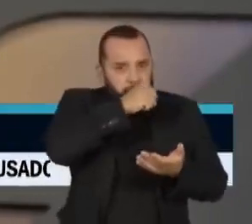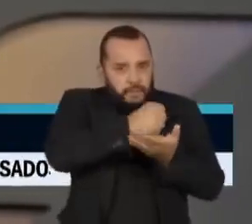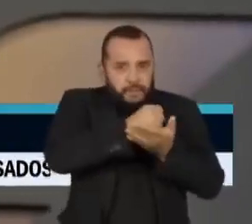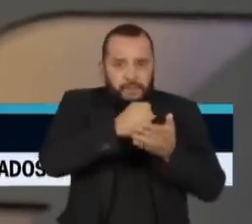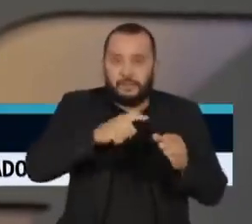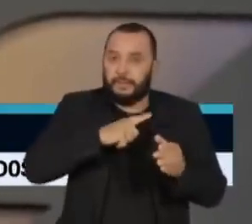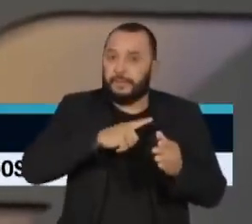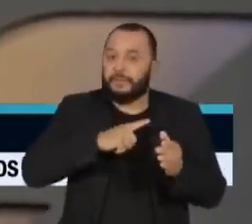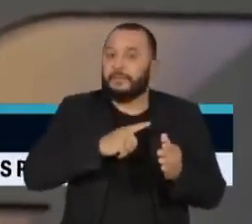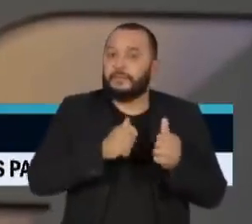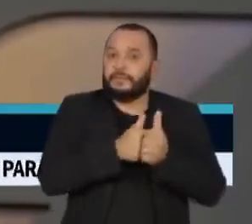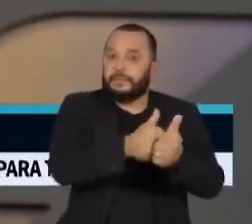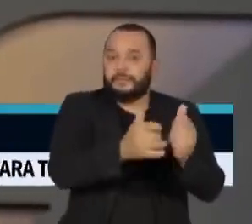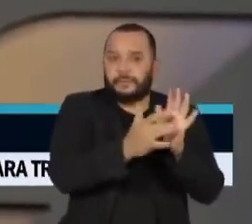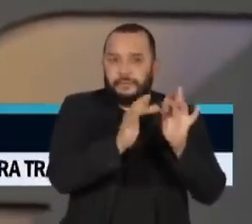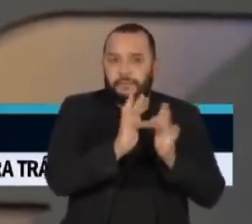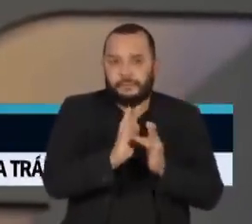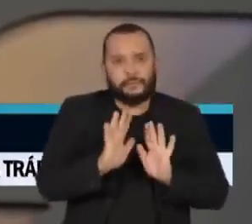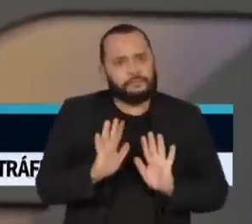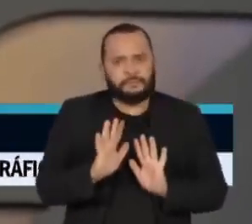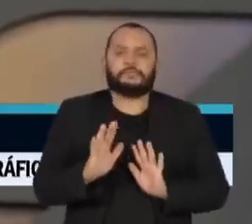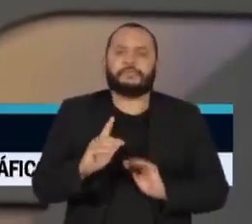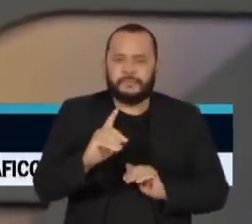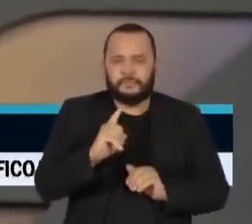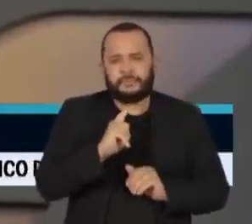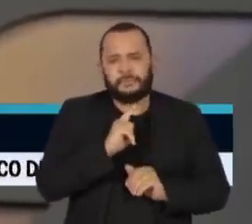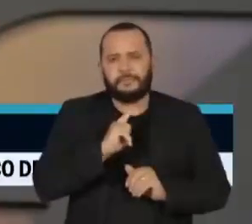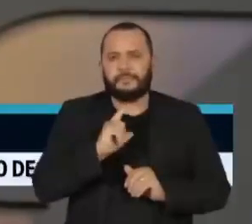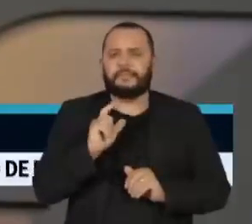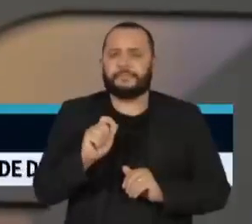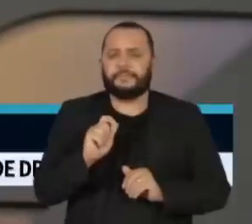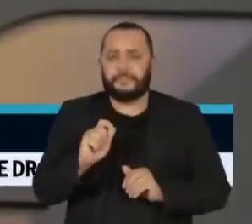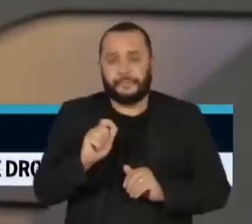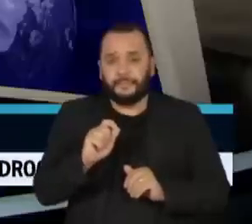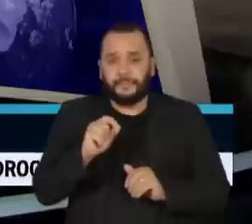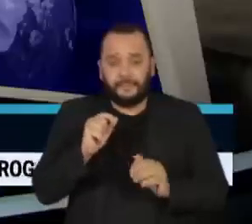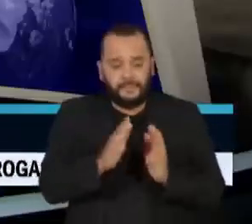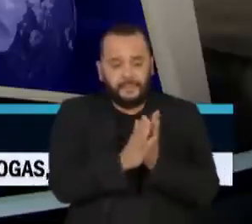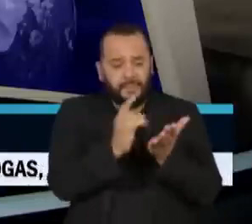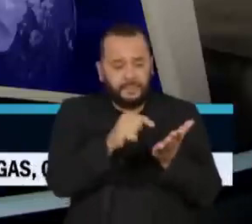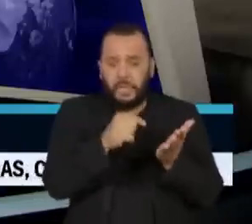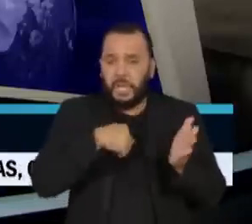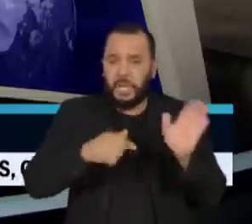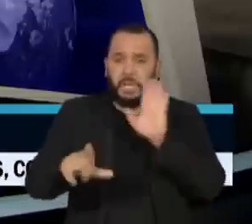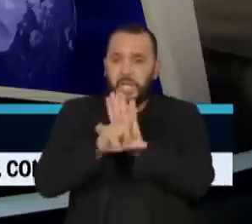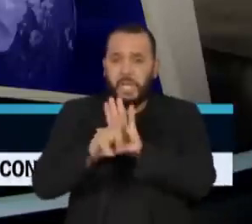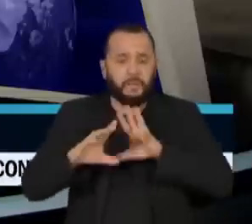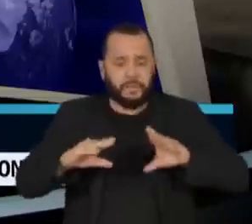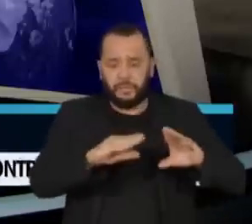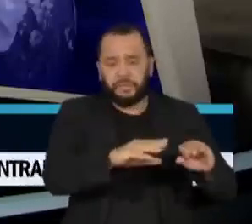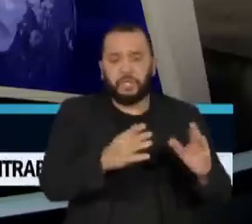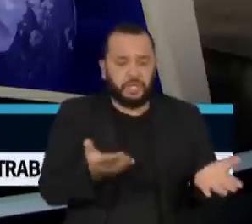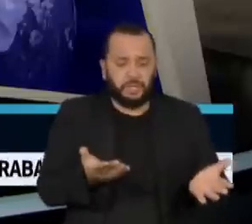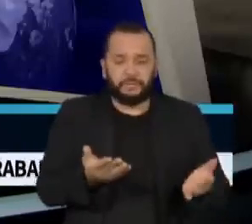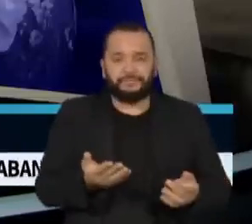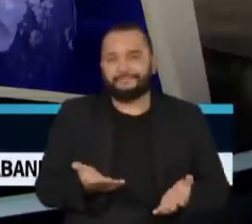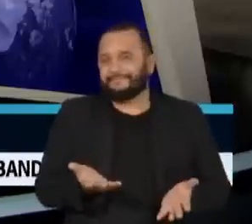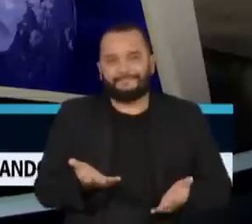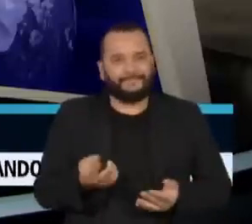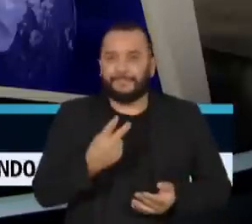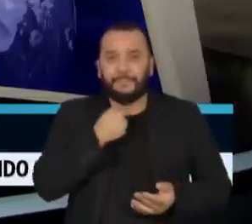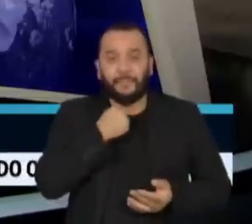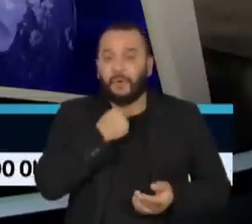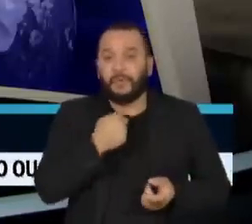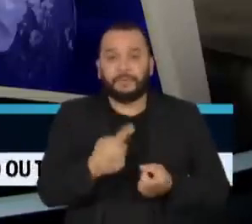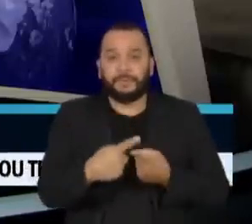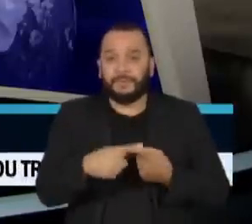livro da tradição judaico-cristã, cristianismo no caso, e ele transforma isso em objeto de lei, não pode. Porque